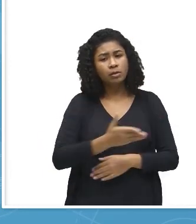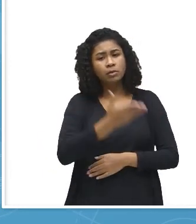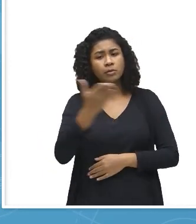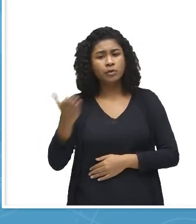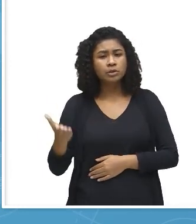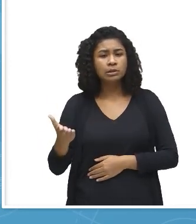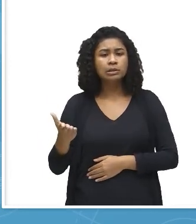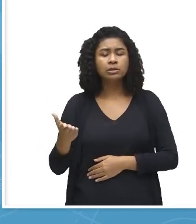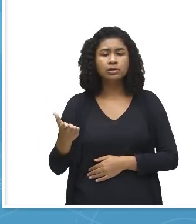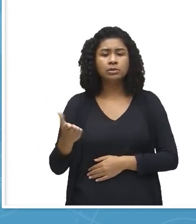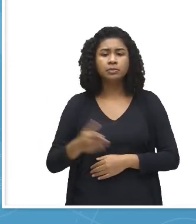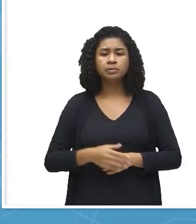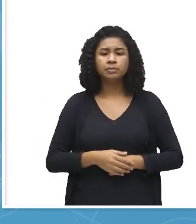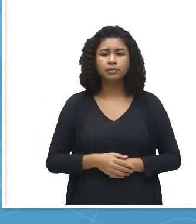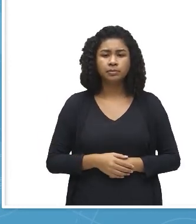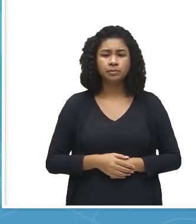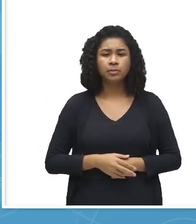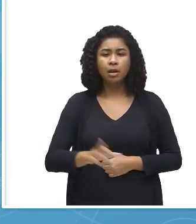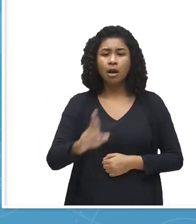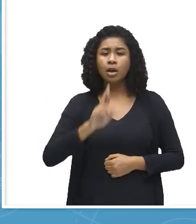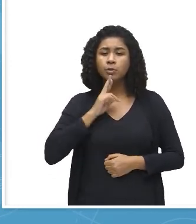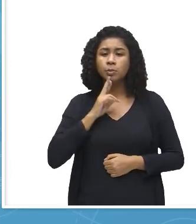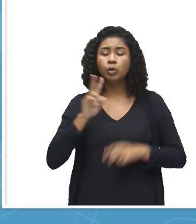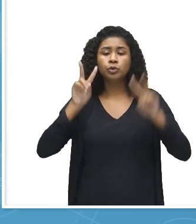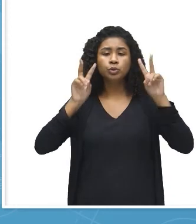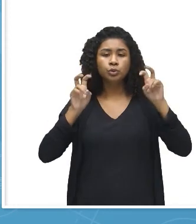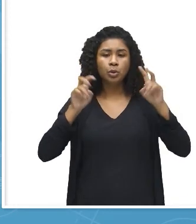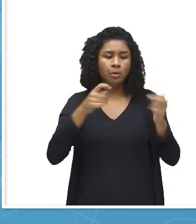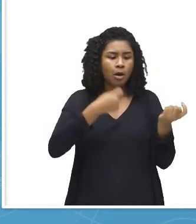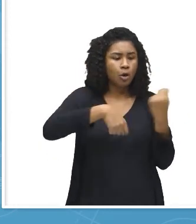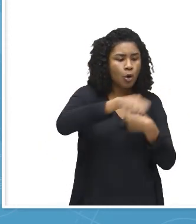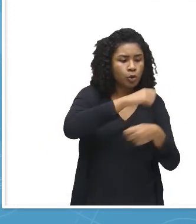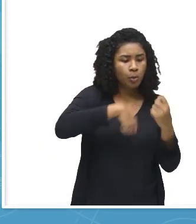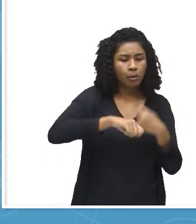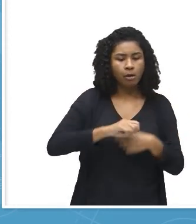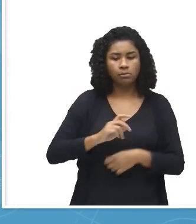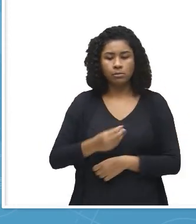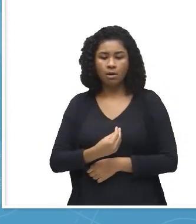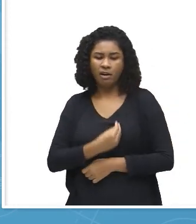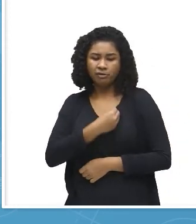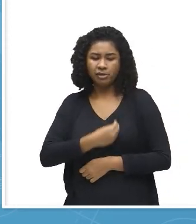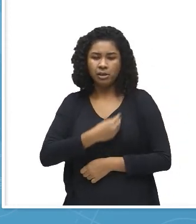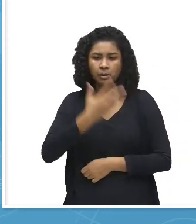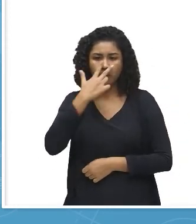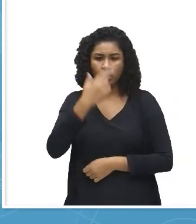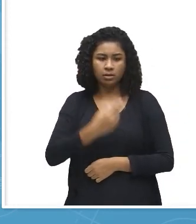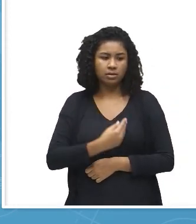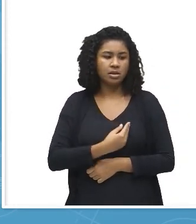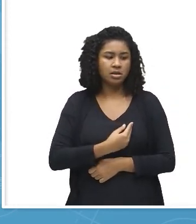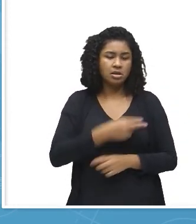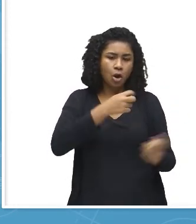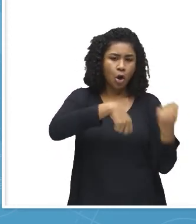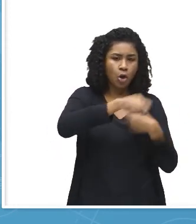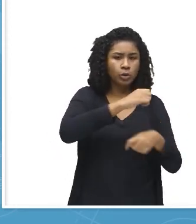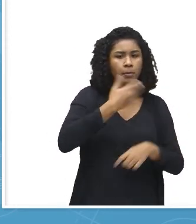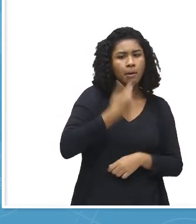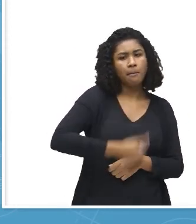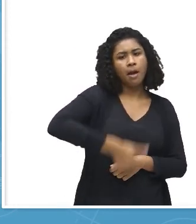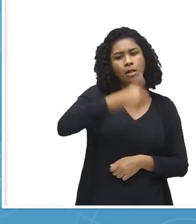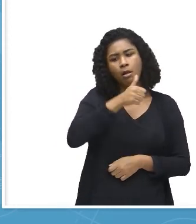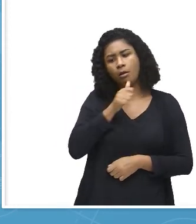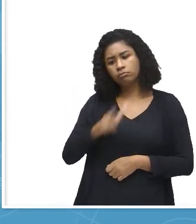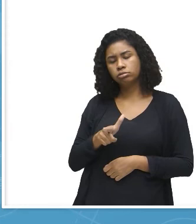econômico colocado acima do respeito à vida, através do exemplo do Congo, onde a crueldade foi marcada